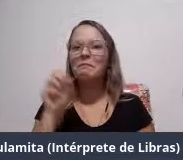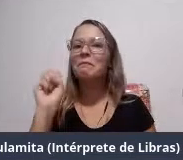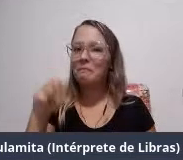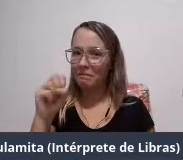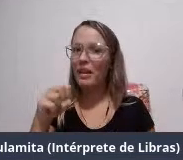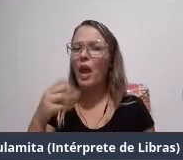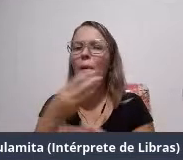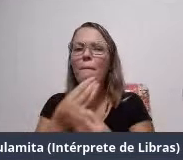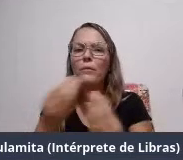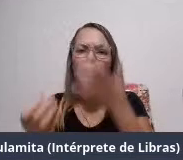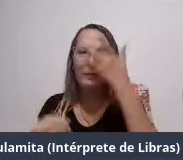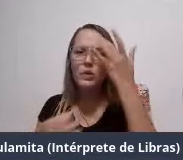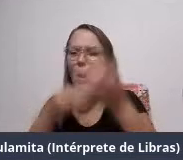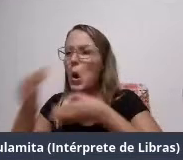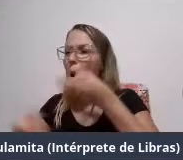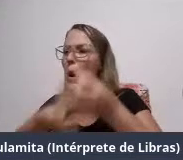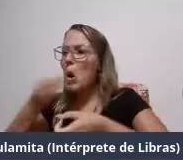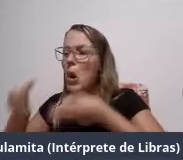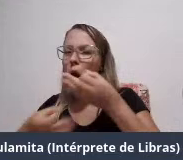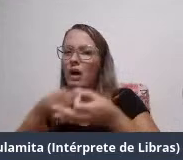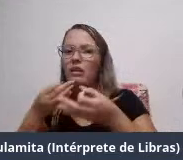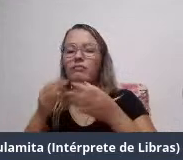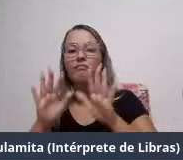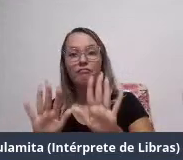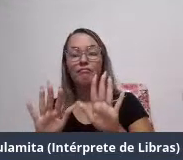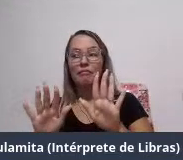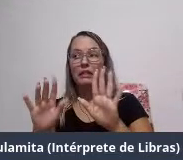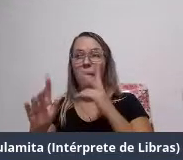se faz, né, aos cursos de